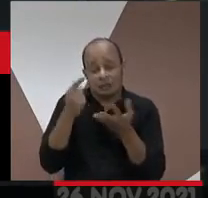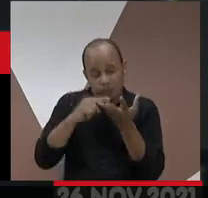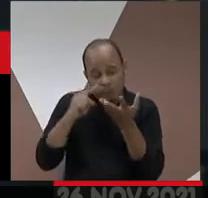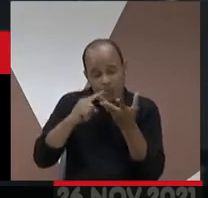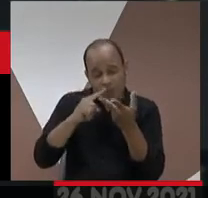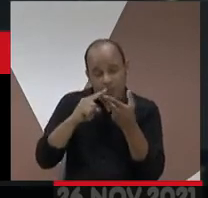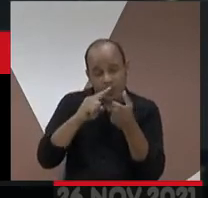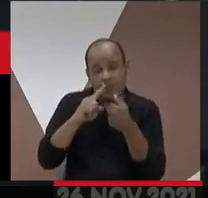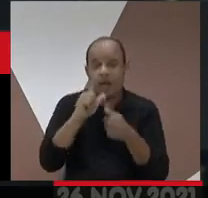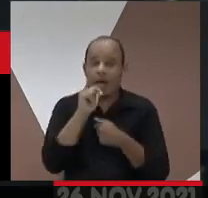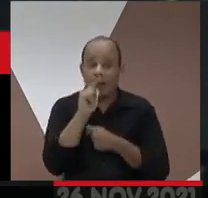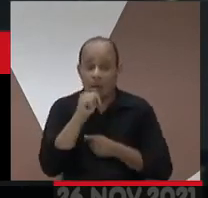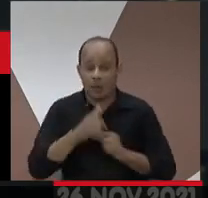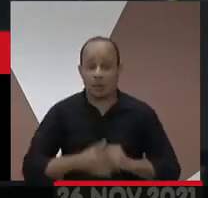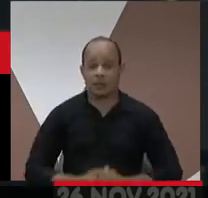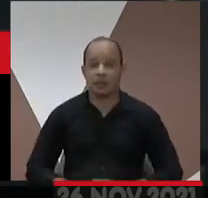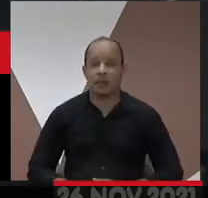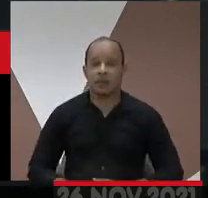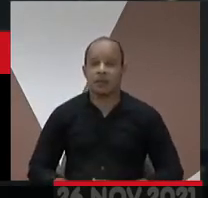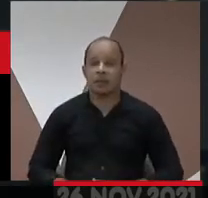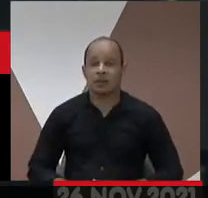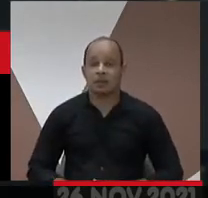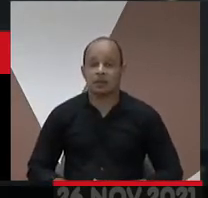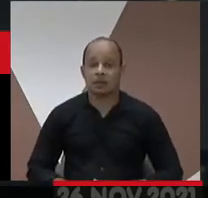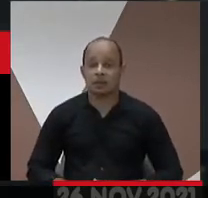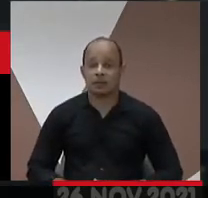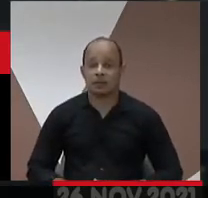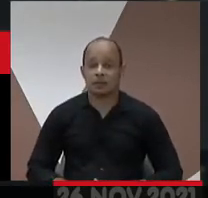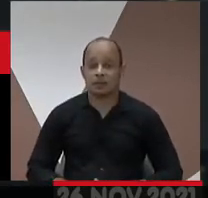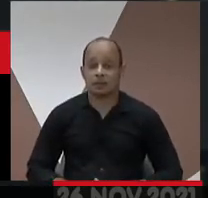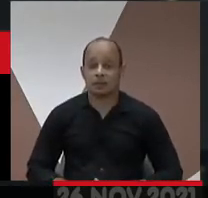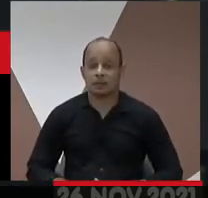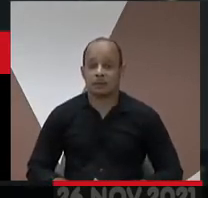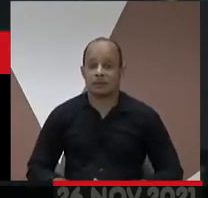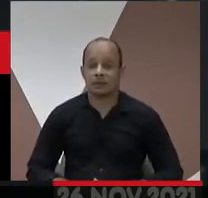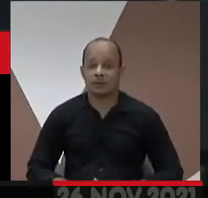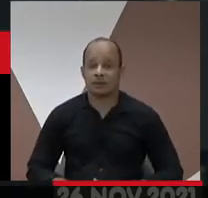que termos